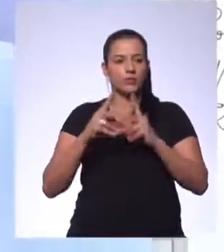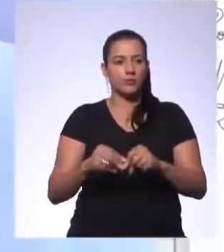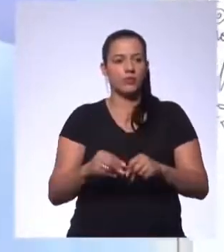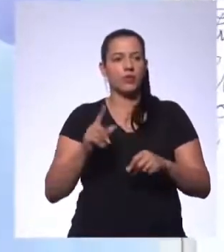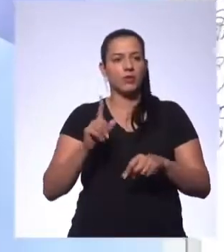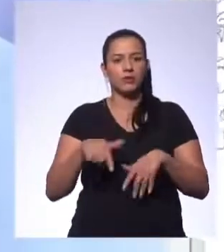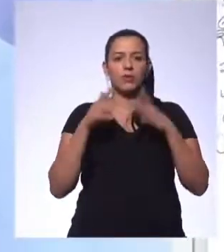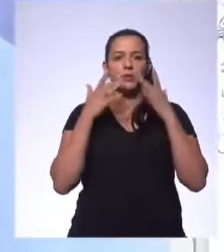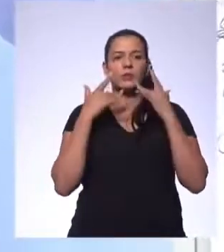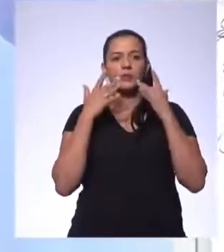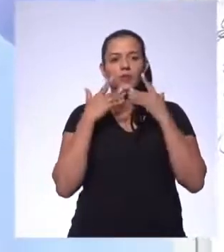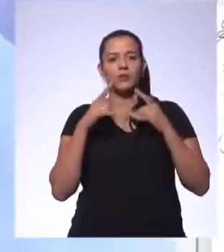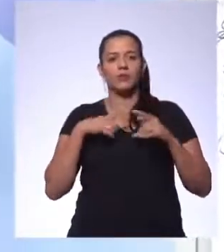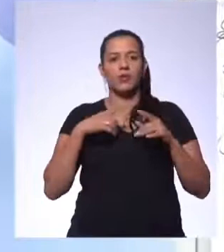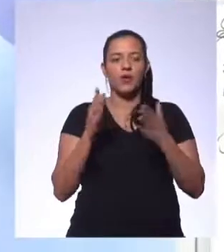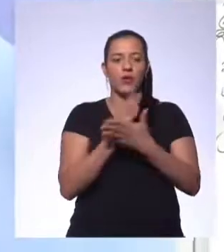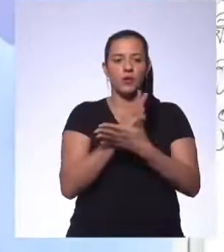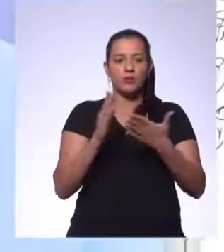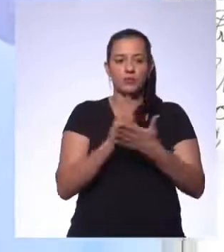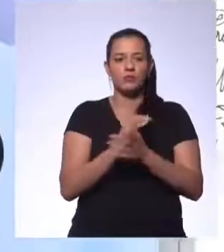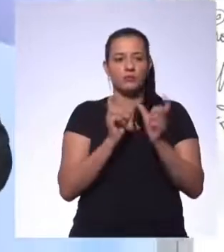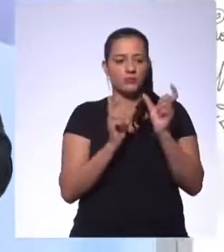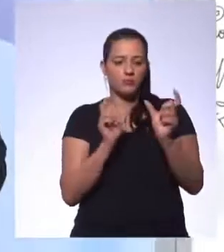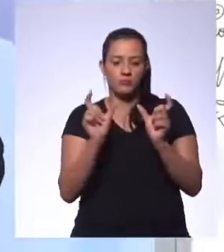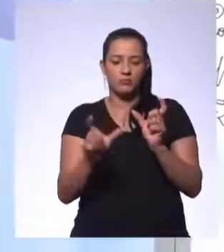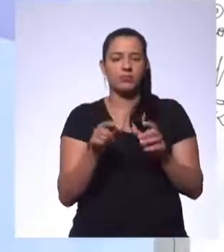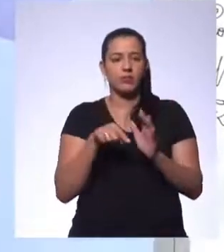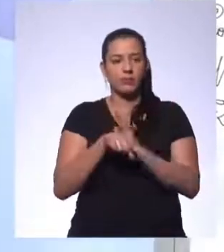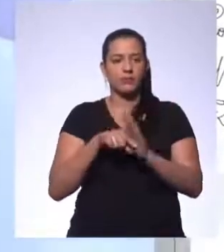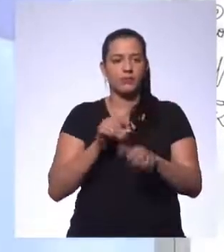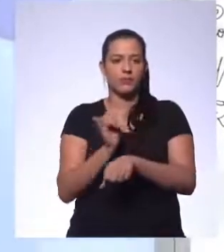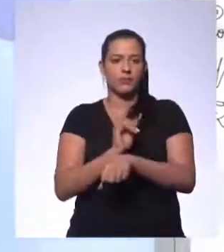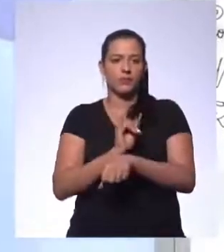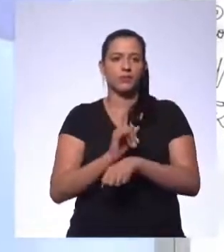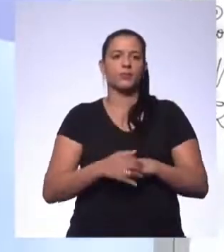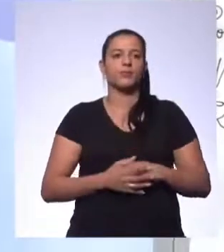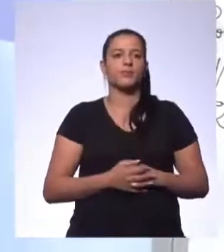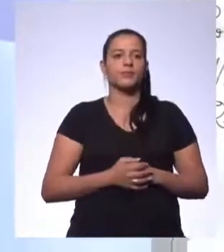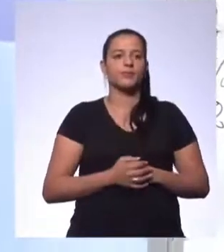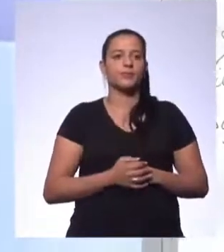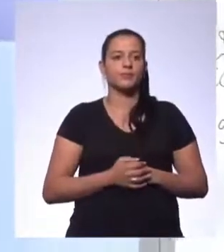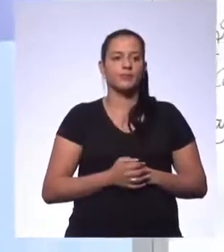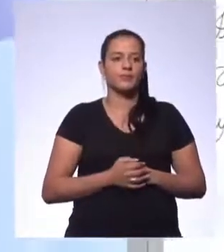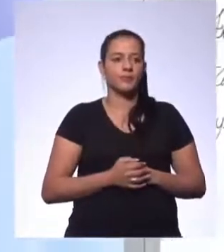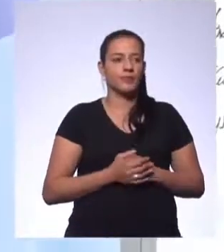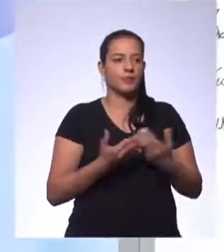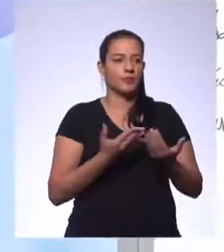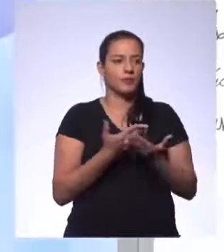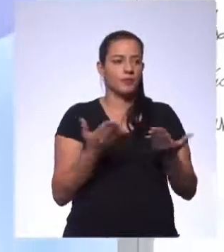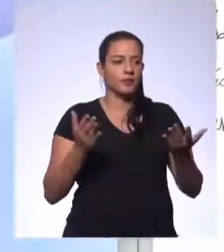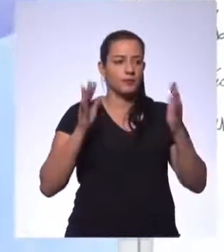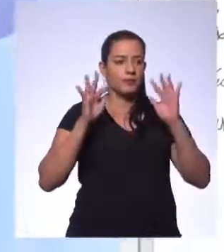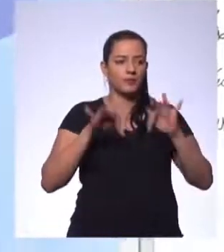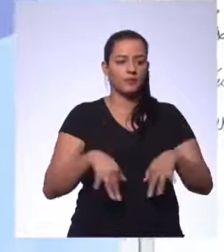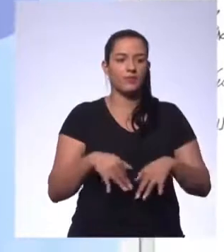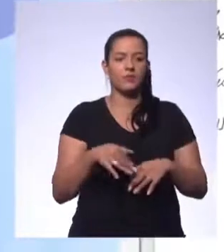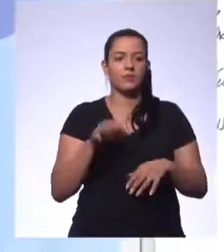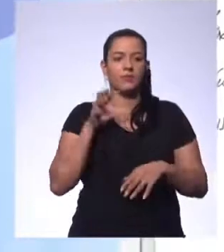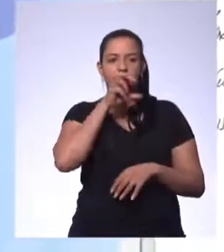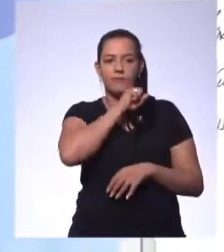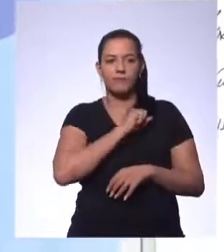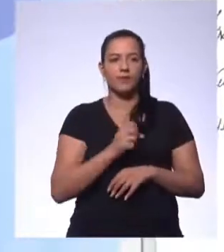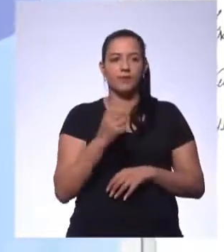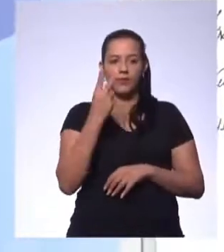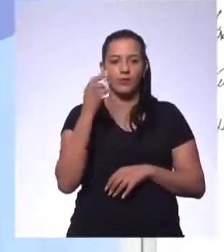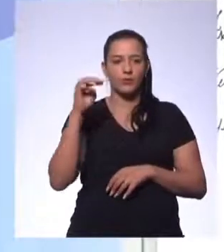até o musical também, alguns trechos dele, vocês podem pesquisar aí no YouTube, tá? Então, gente, para a gente finalizar rapidinho aqui, eu vou dar